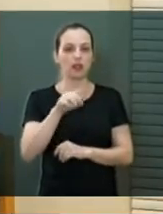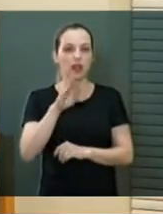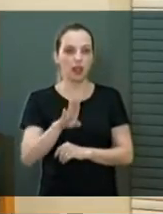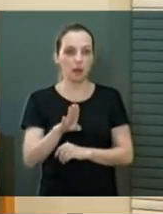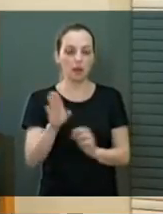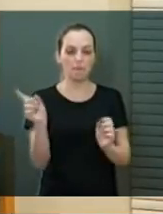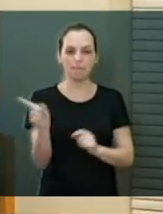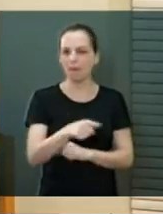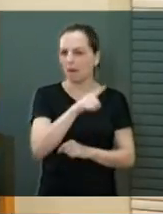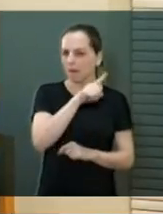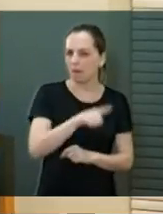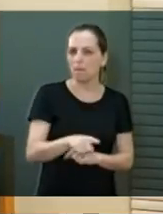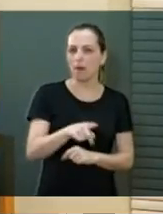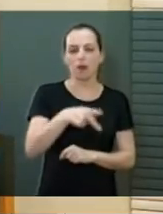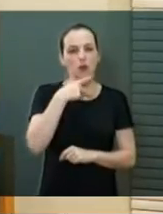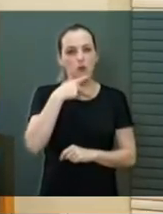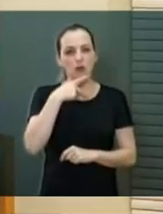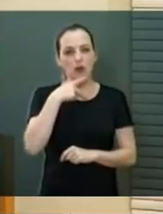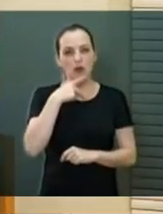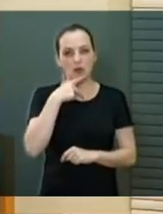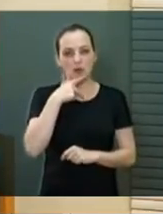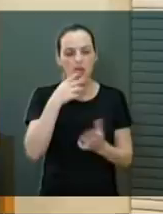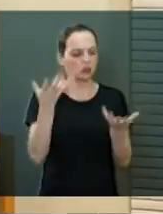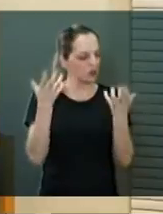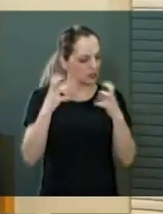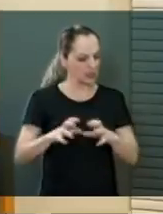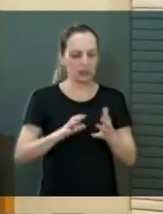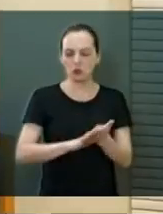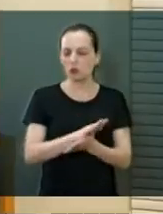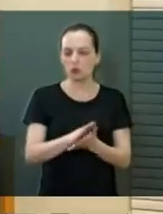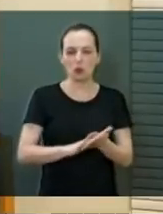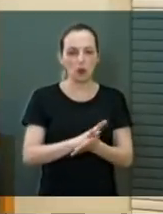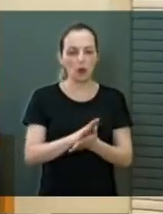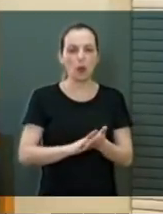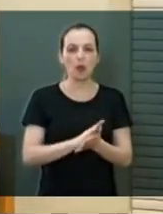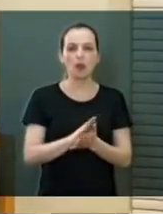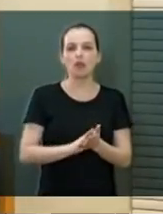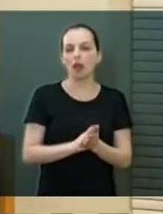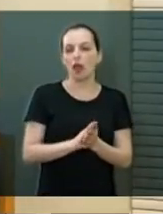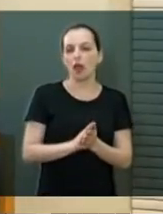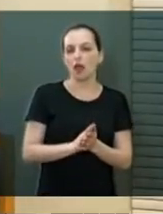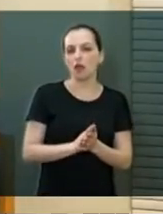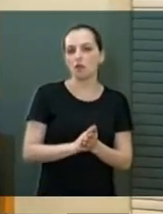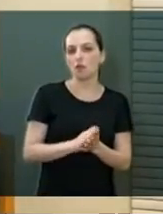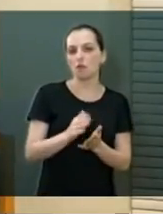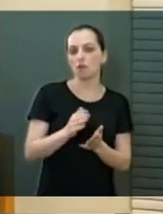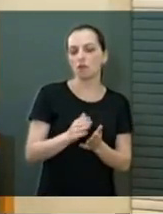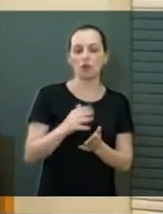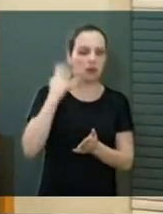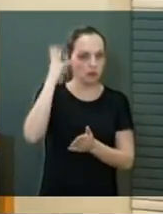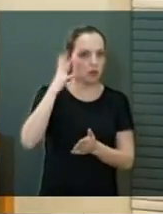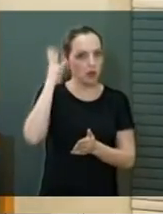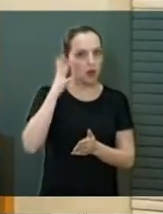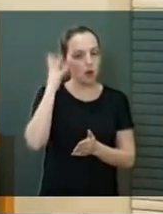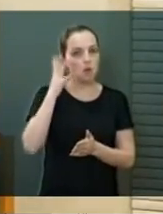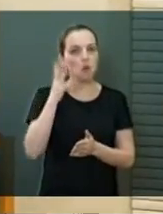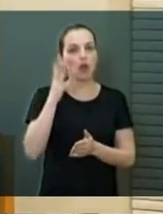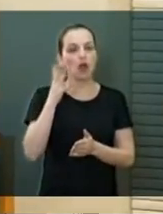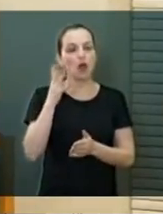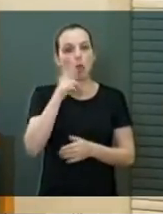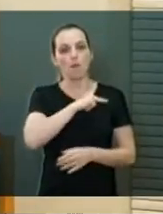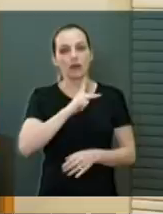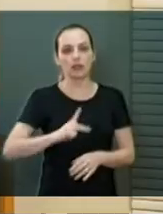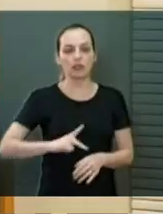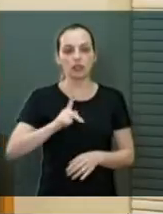com o partido. Merece nosso repúdio e lamento. Deputado estadual Pedro Tobias, presidente do Diretório Estadual do PSDB São